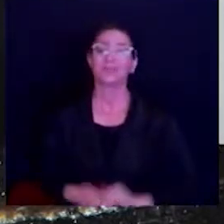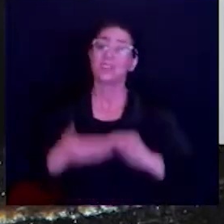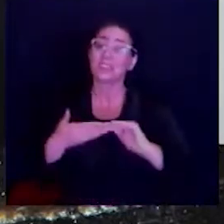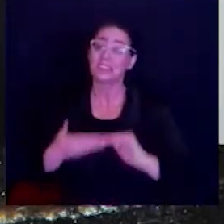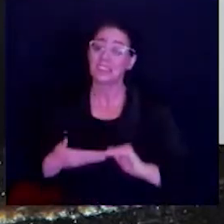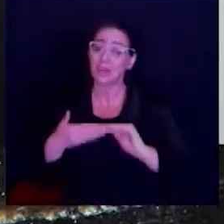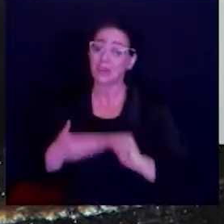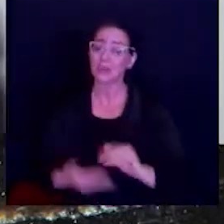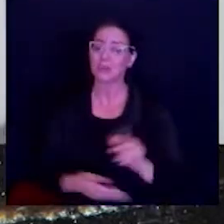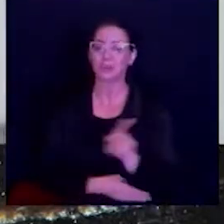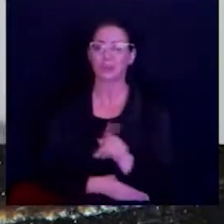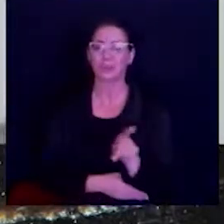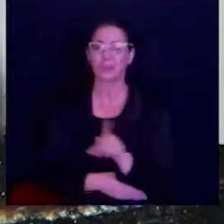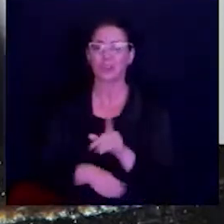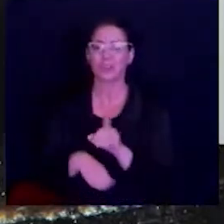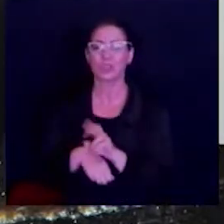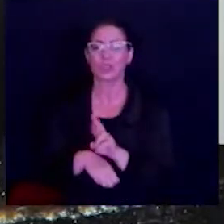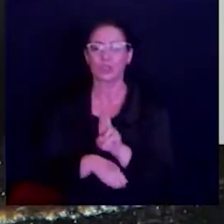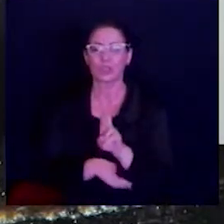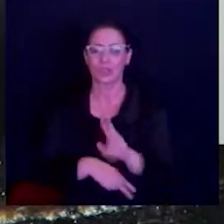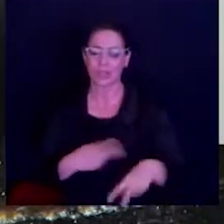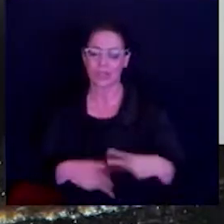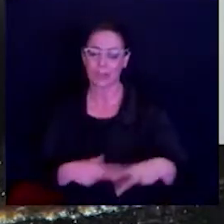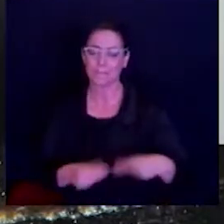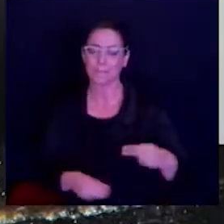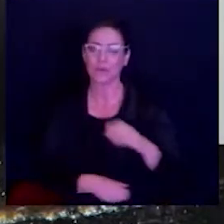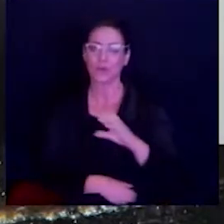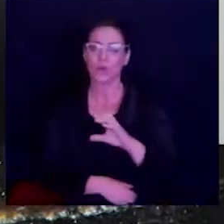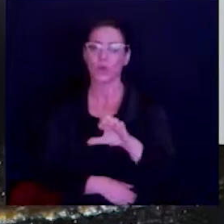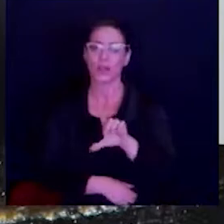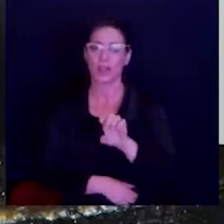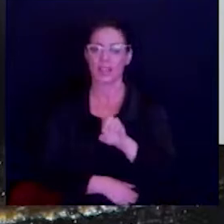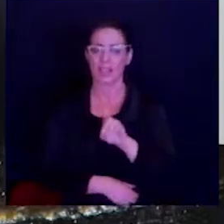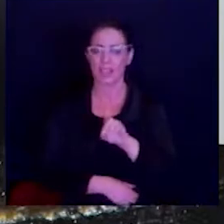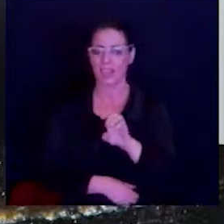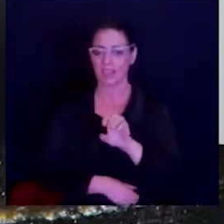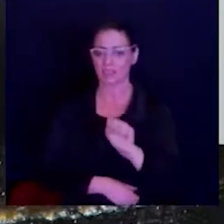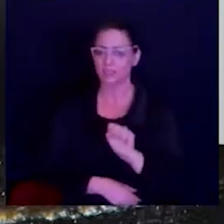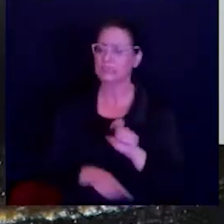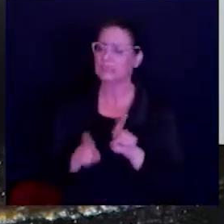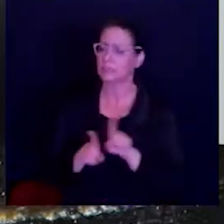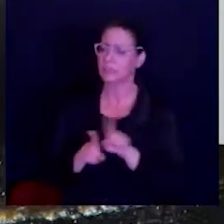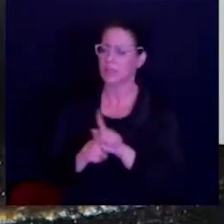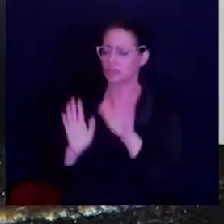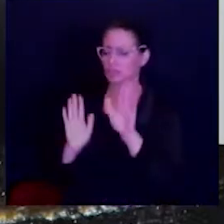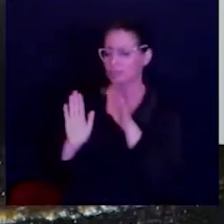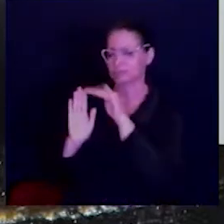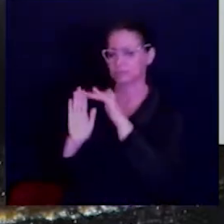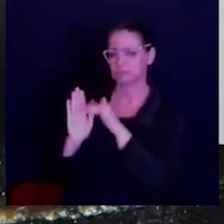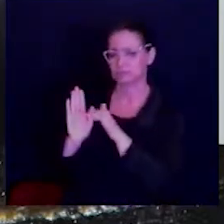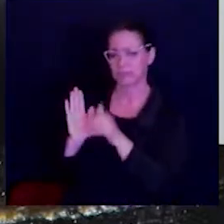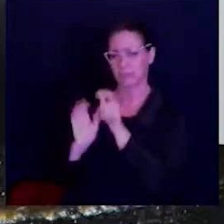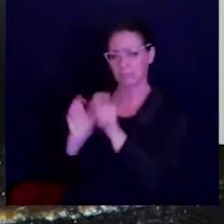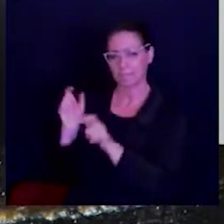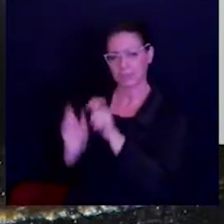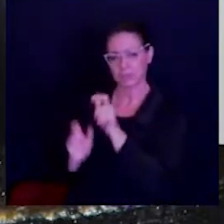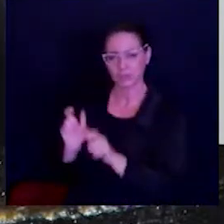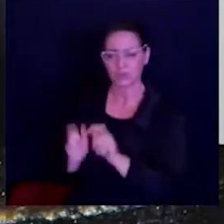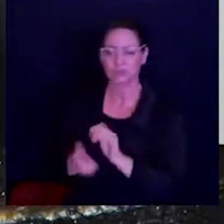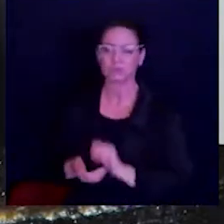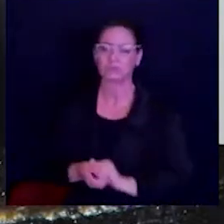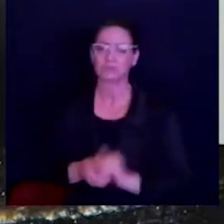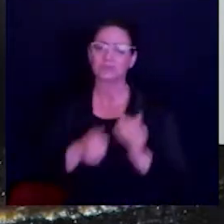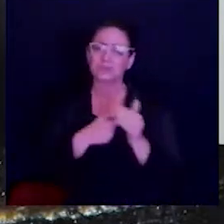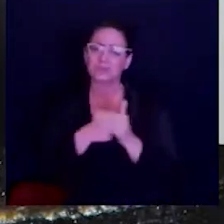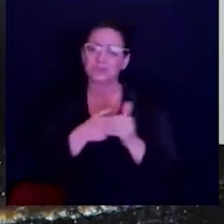Saúdo o professor, doutor, irmão Clédio Antônio Casagrande e demais nomeados pelo protocolo.